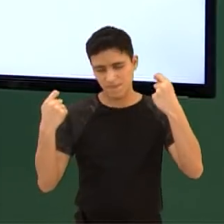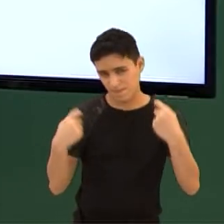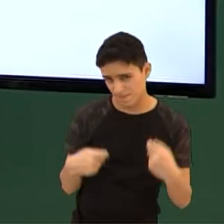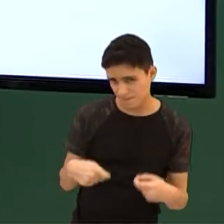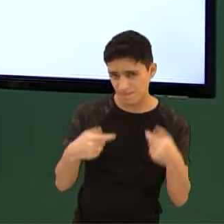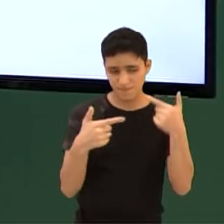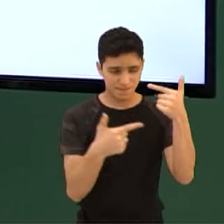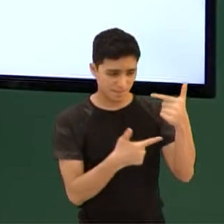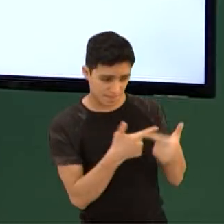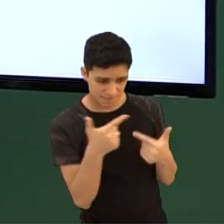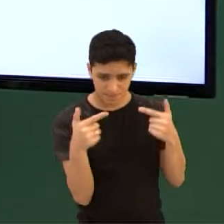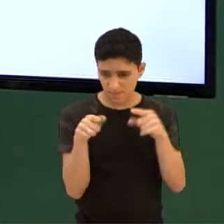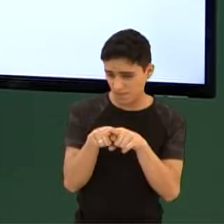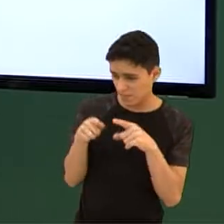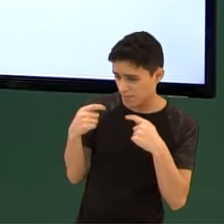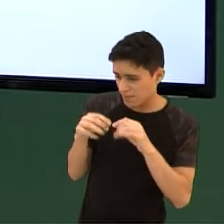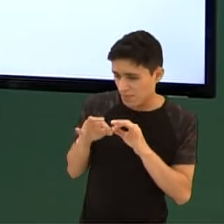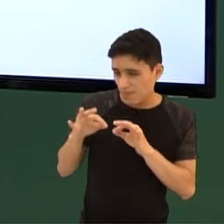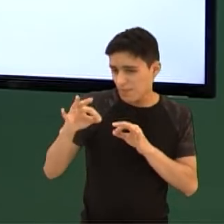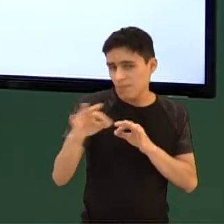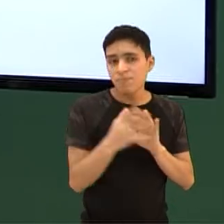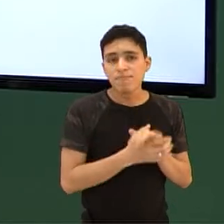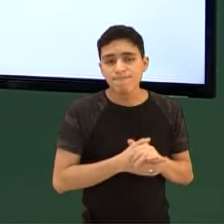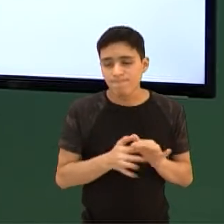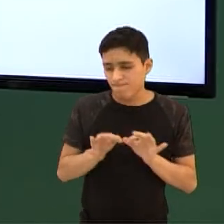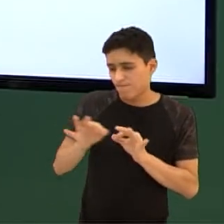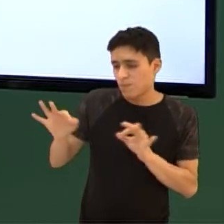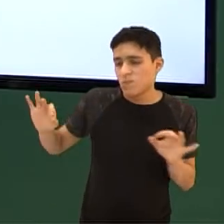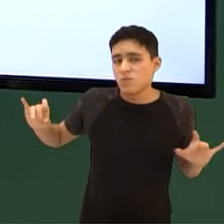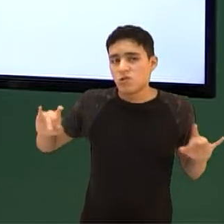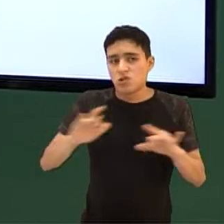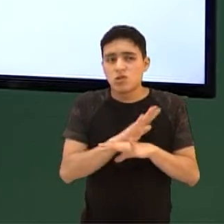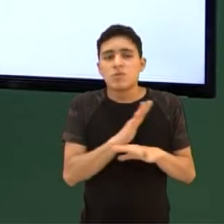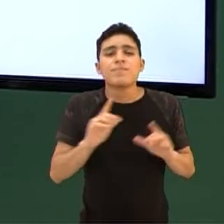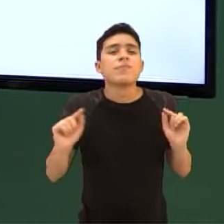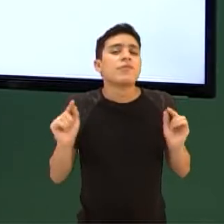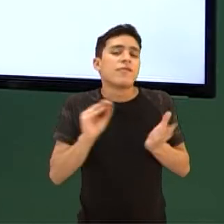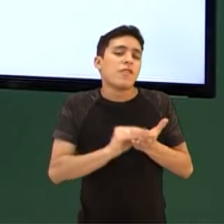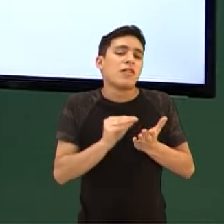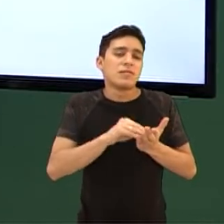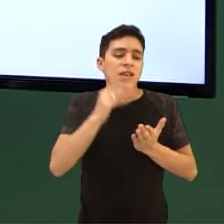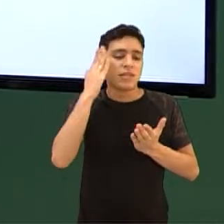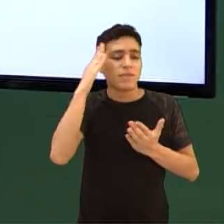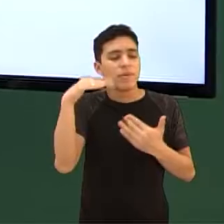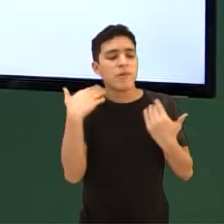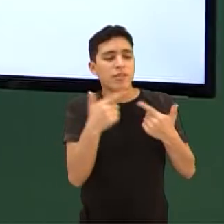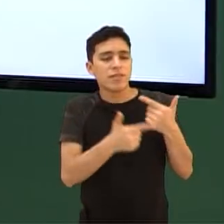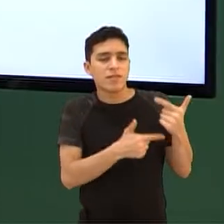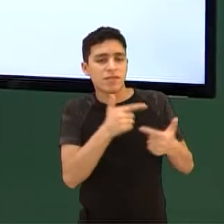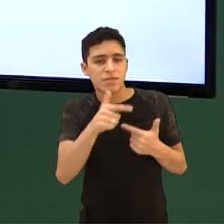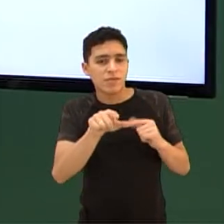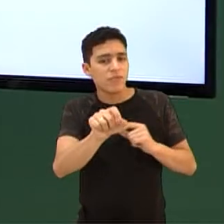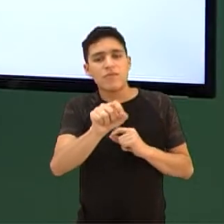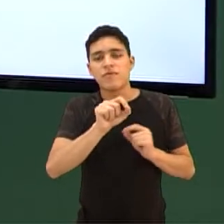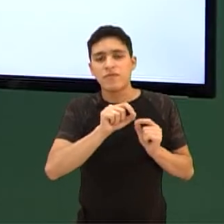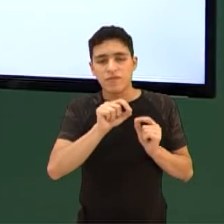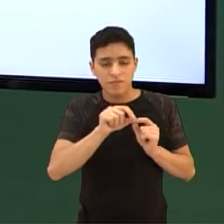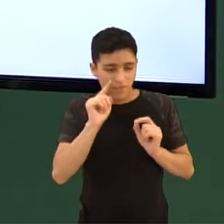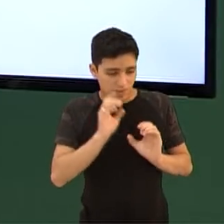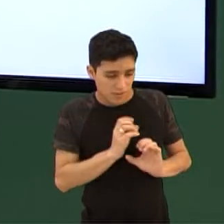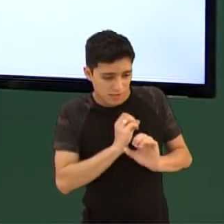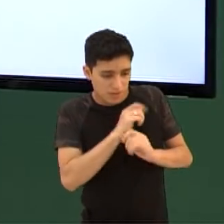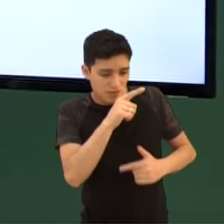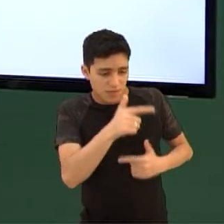do trabalho e preciso da distância. A distância eu já tenho, mas o meu problema é que eu não tenho trabalho. Então, o que eu vou fazer? Eu vou calcular o